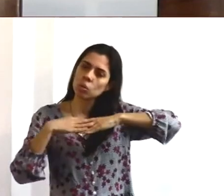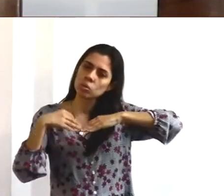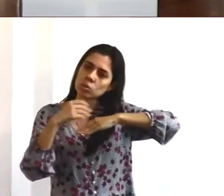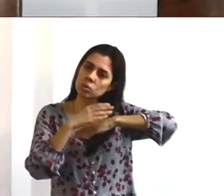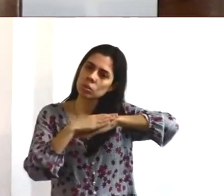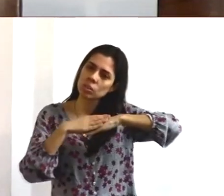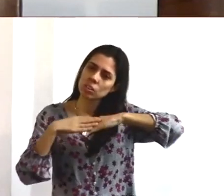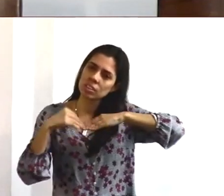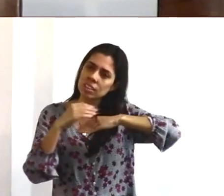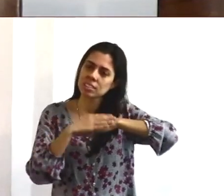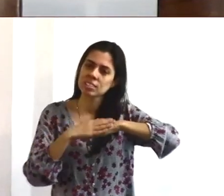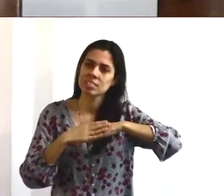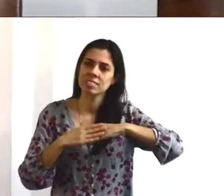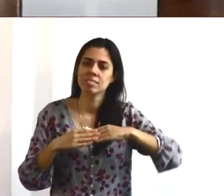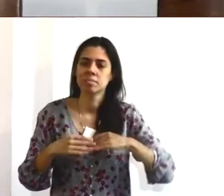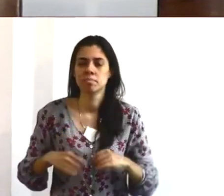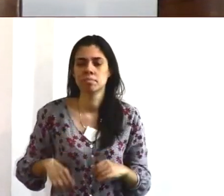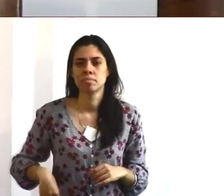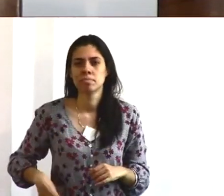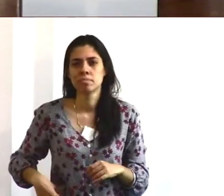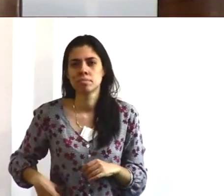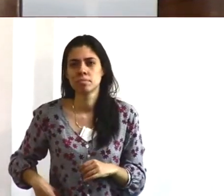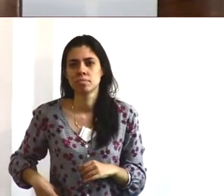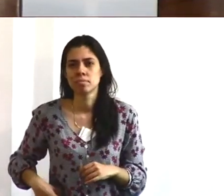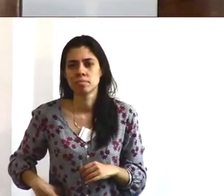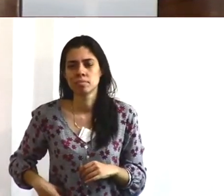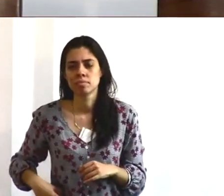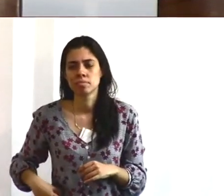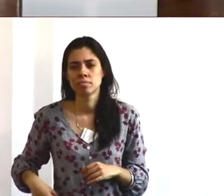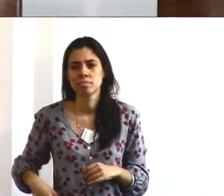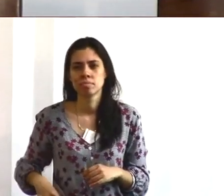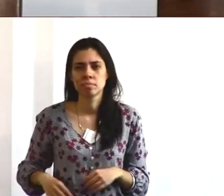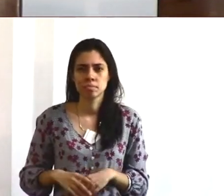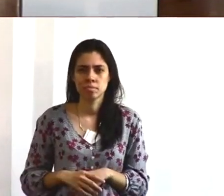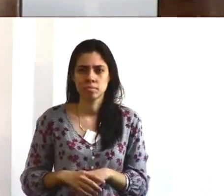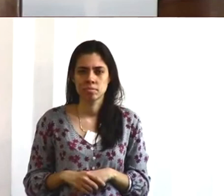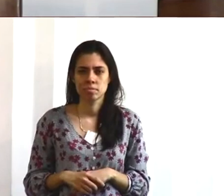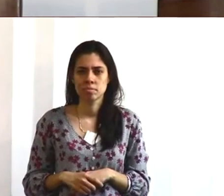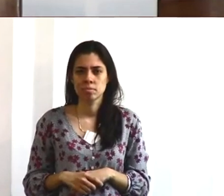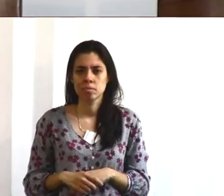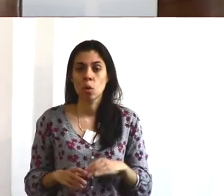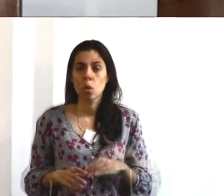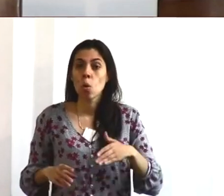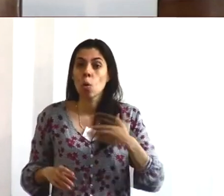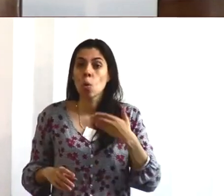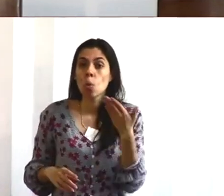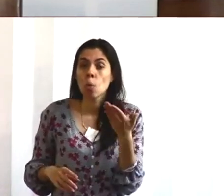consolando o nosso coração. Por isso, quando nós estivermos chorando,